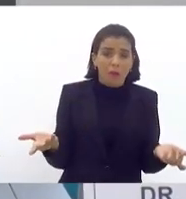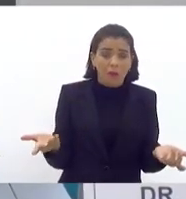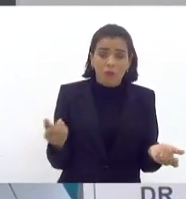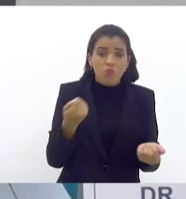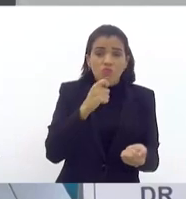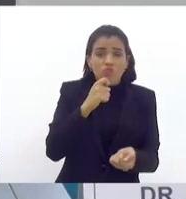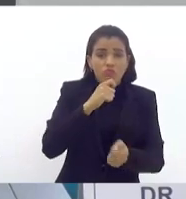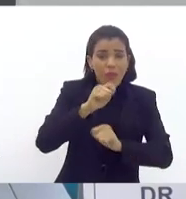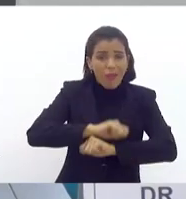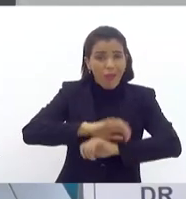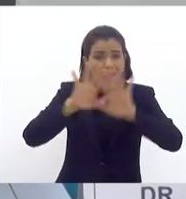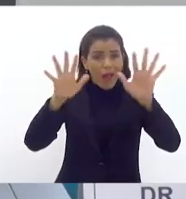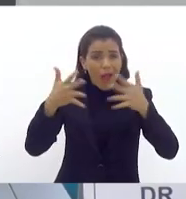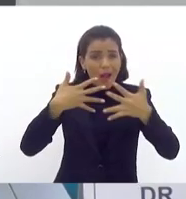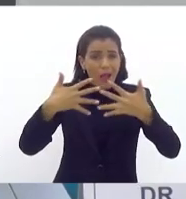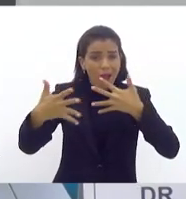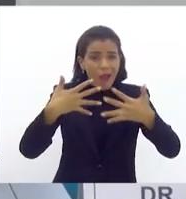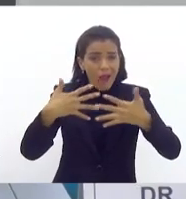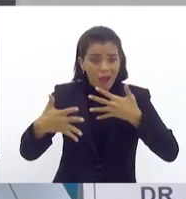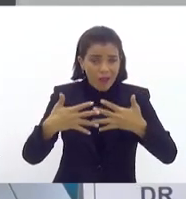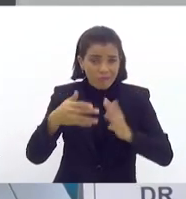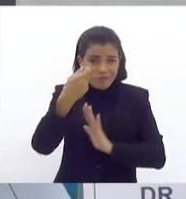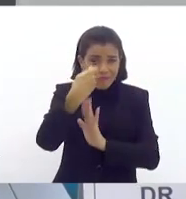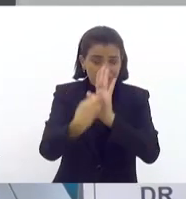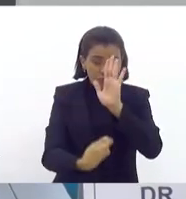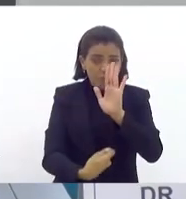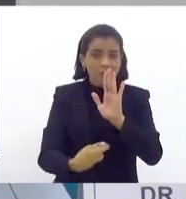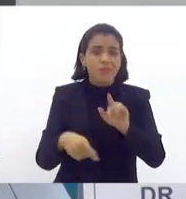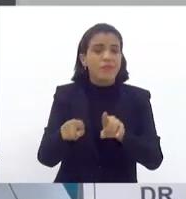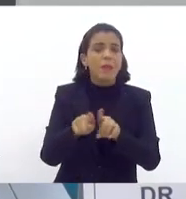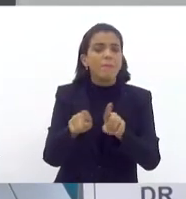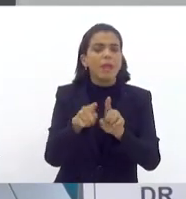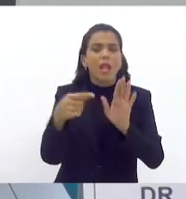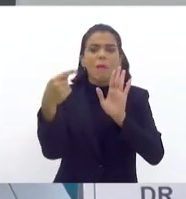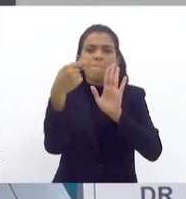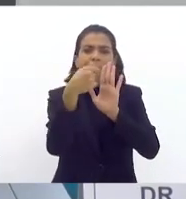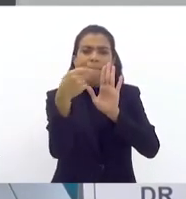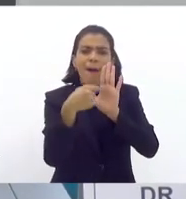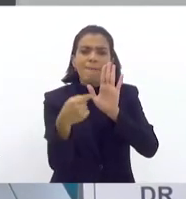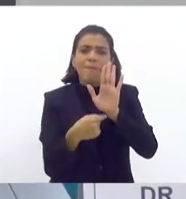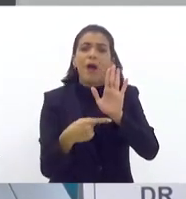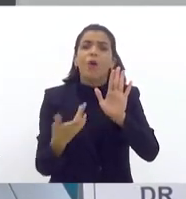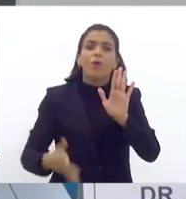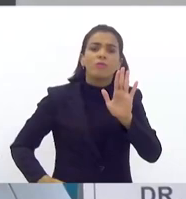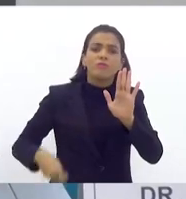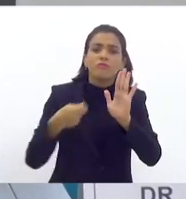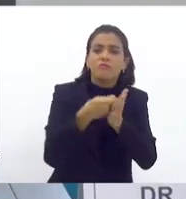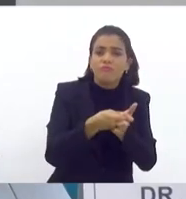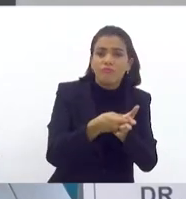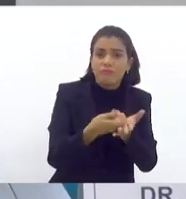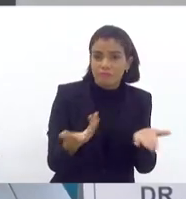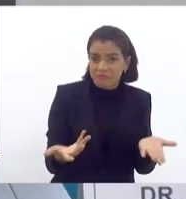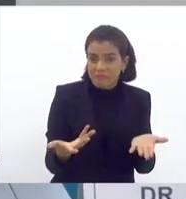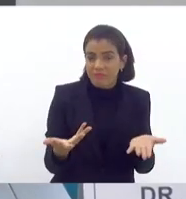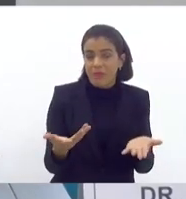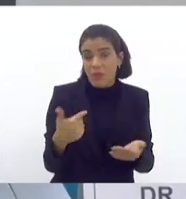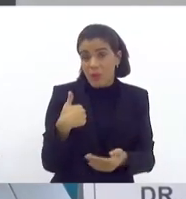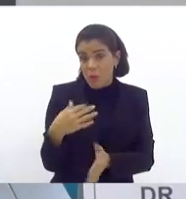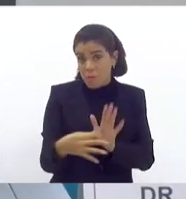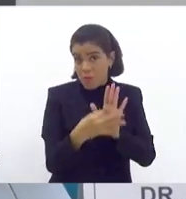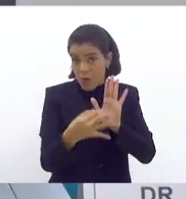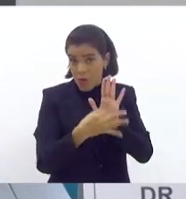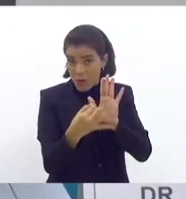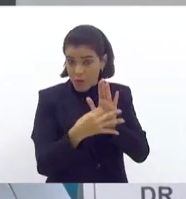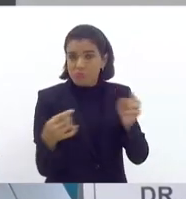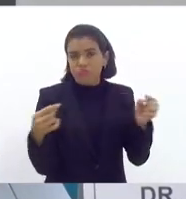clareza no texto redacional, ele também não aponta a fonte de custeio de como se dará isso. Então, meu parecer é